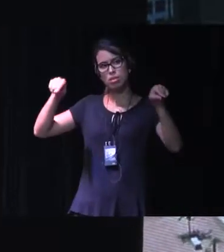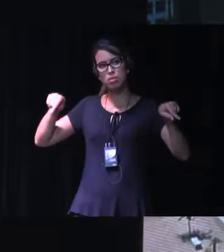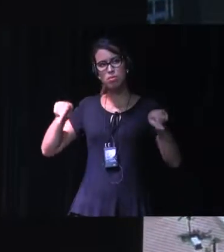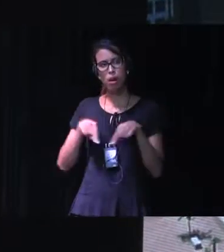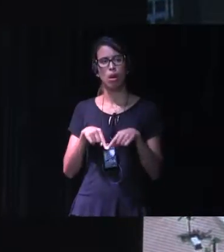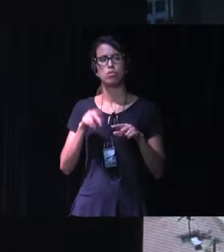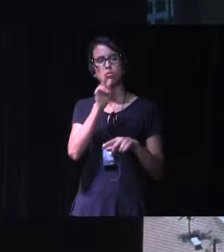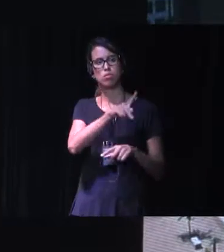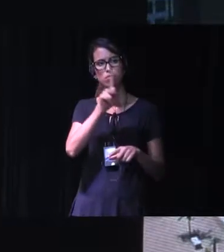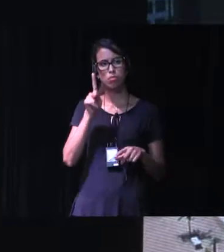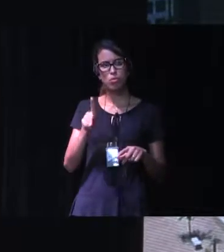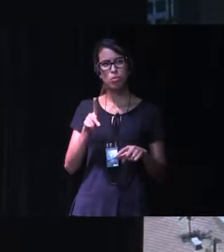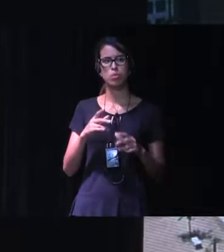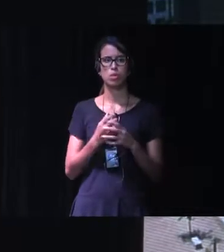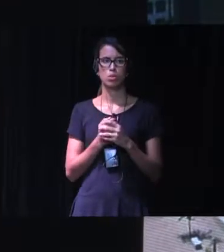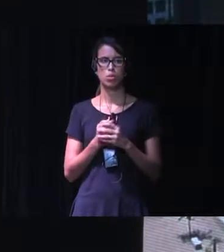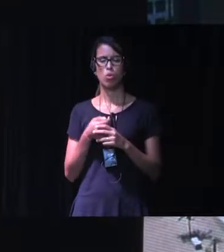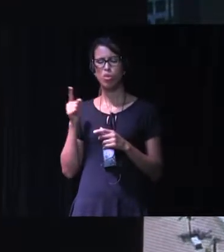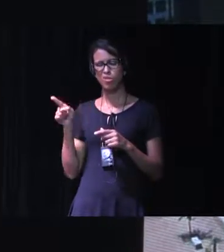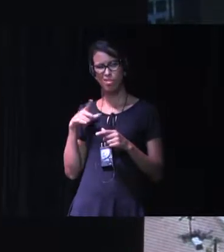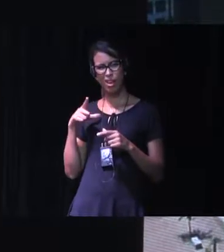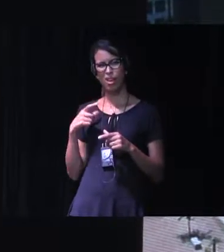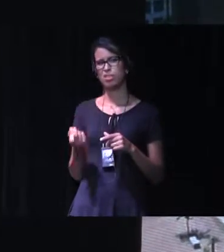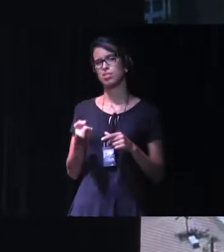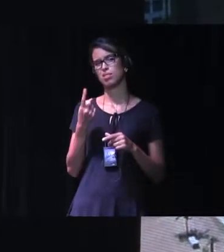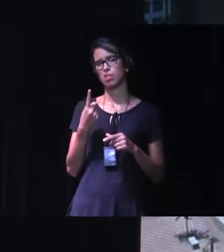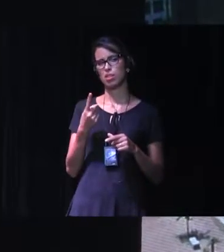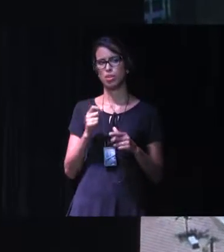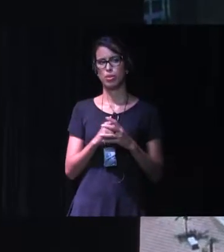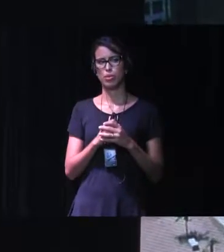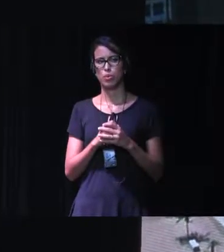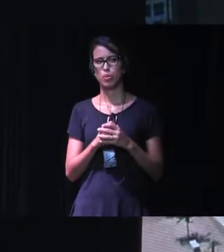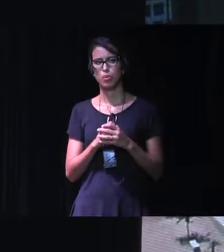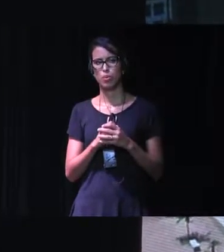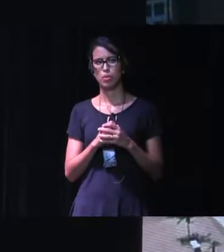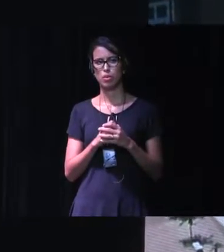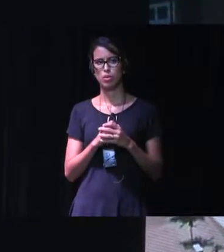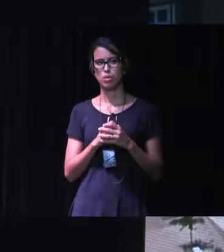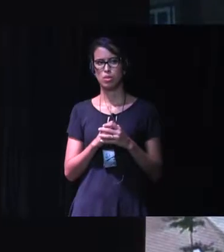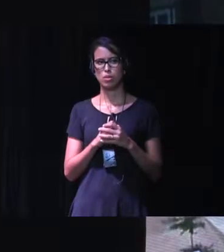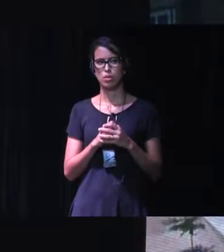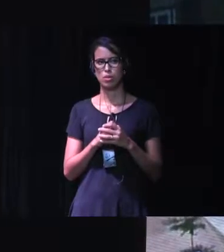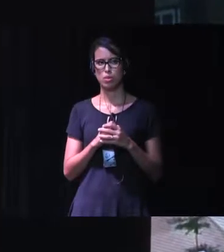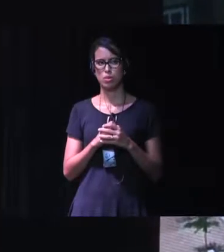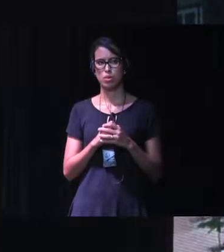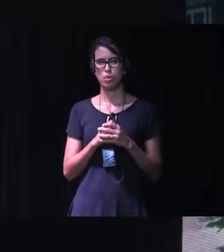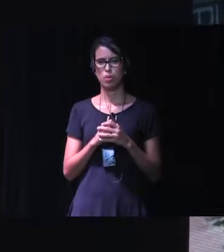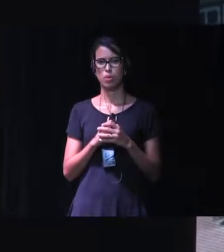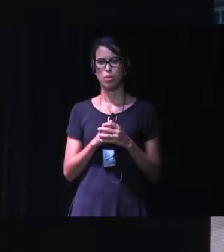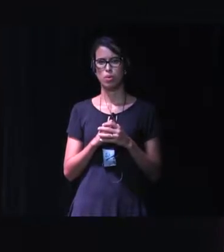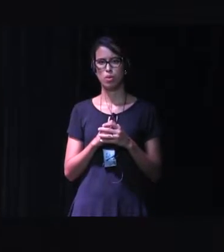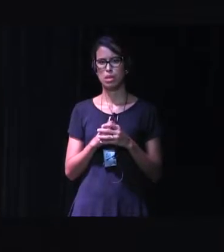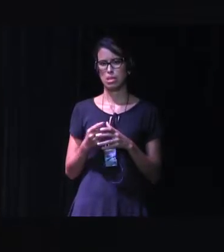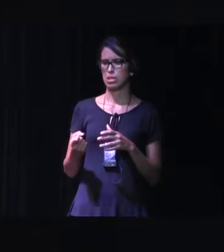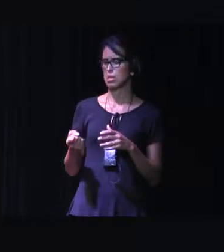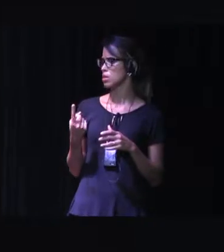precisa, se fala da plataforma sul-americana. Essa plataforma no espaço público tem uma coisa estranha